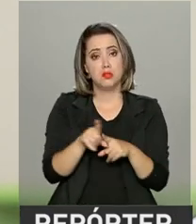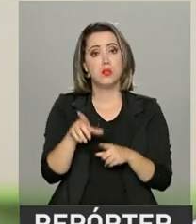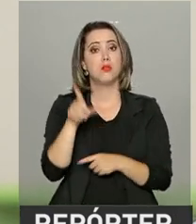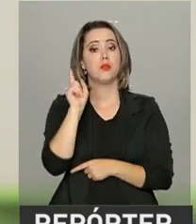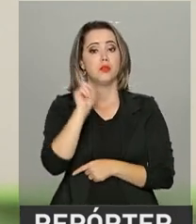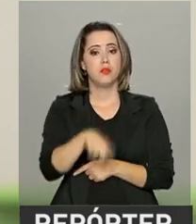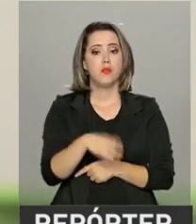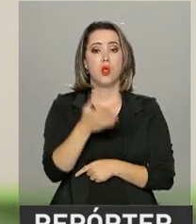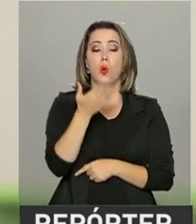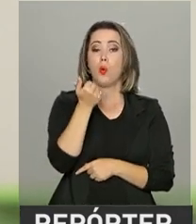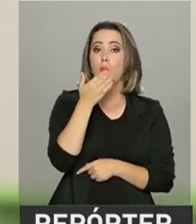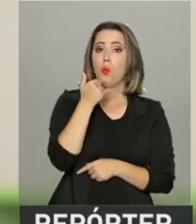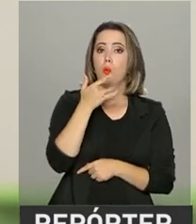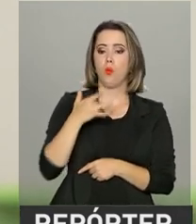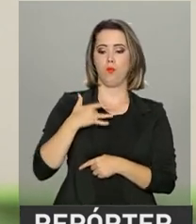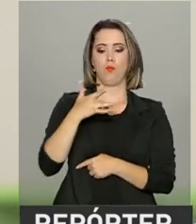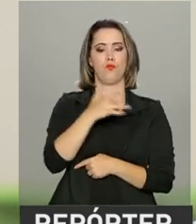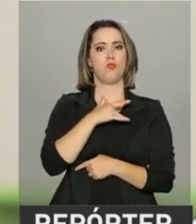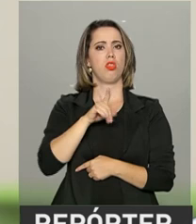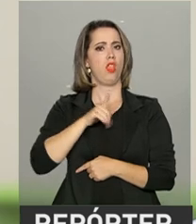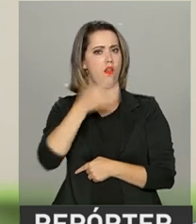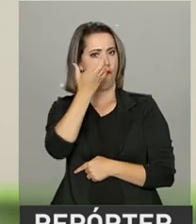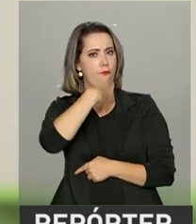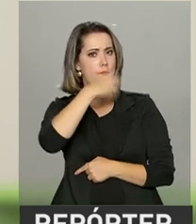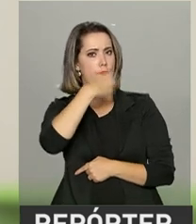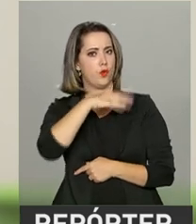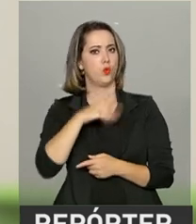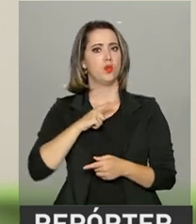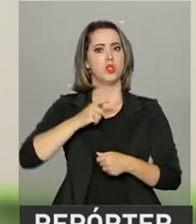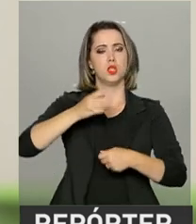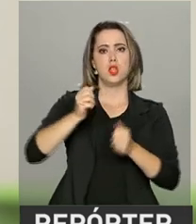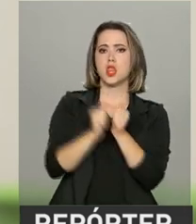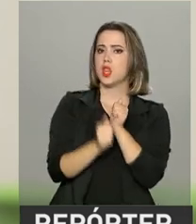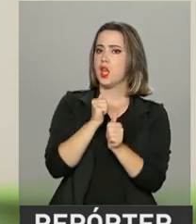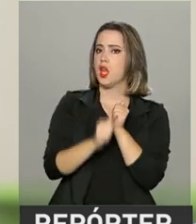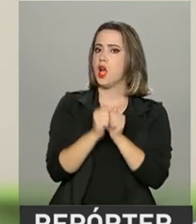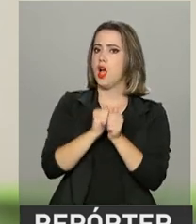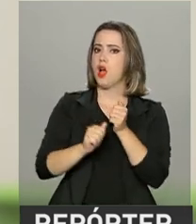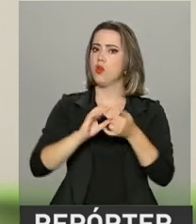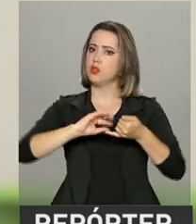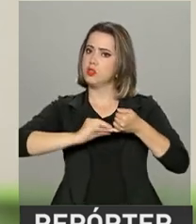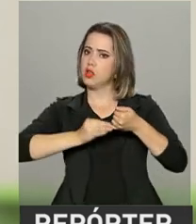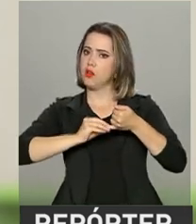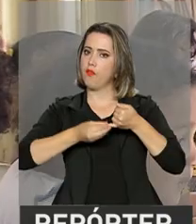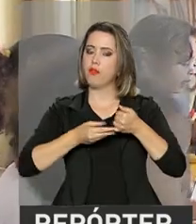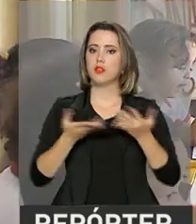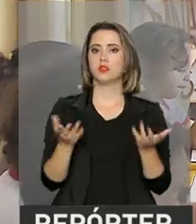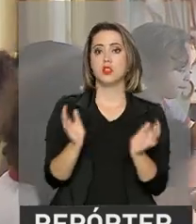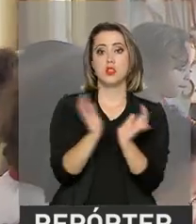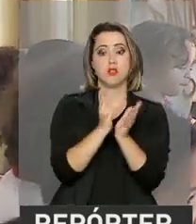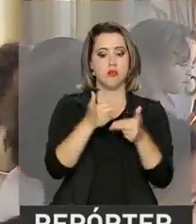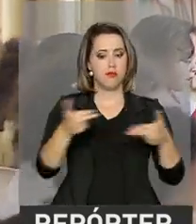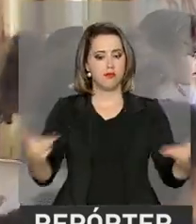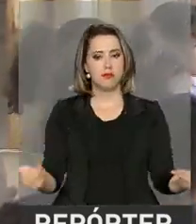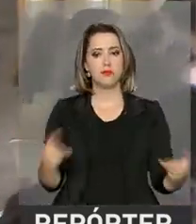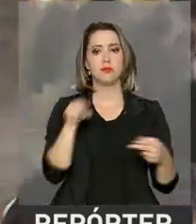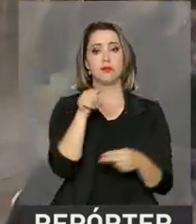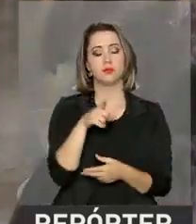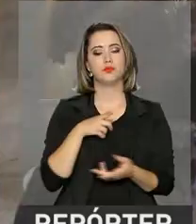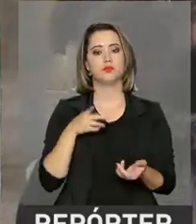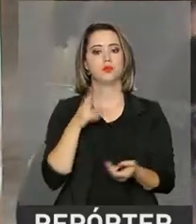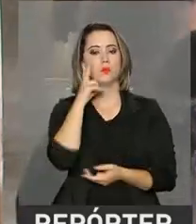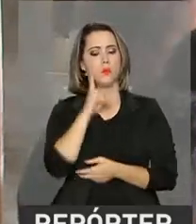uma comida saudável, como aqui serve fruta, serve um arroz, serve um feijão, serve uma salada. E isso não